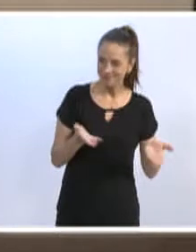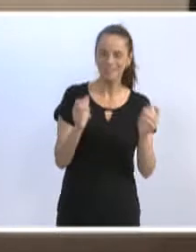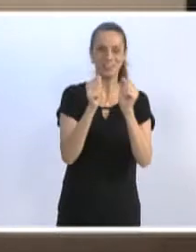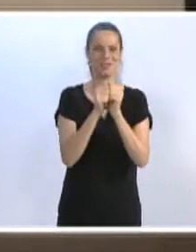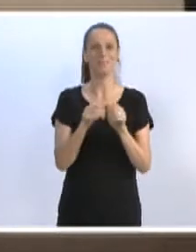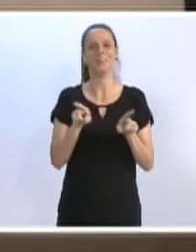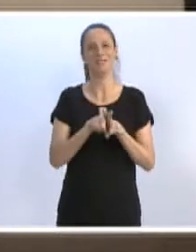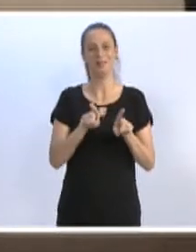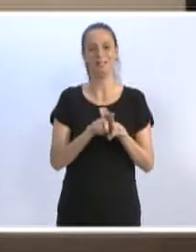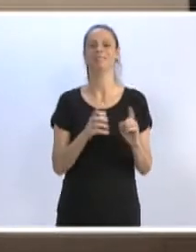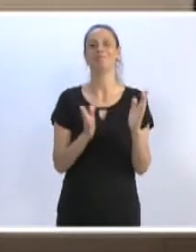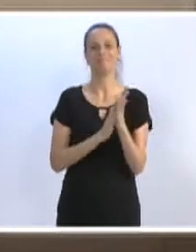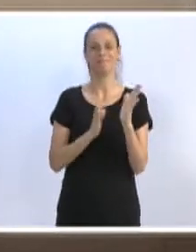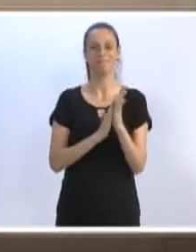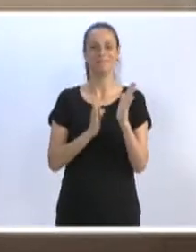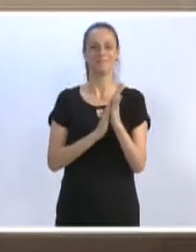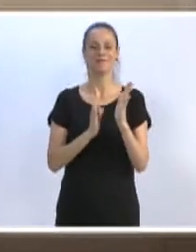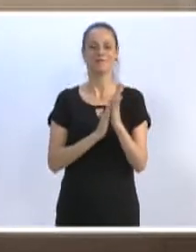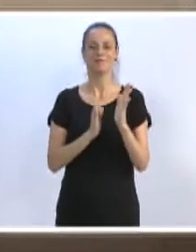assento aqui.